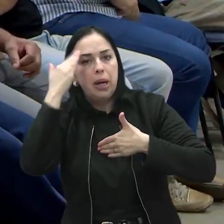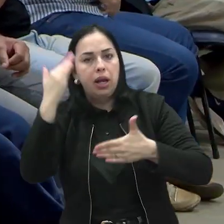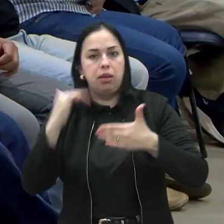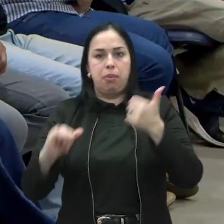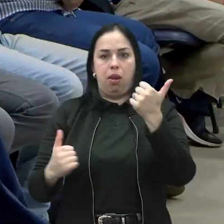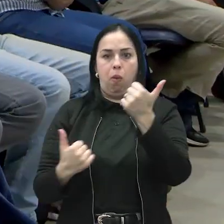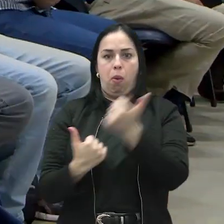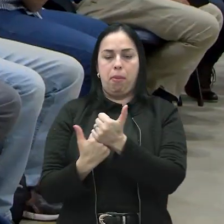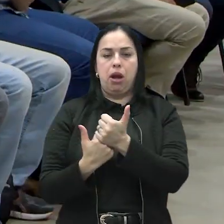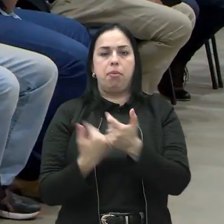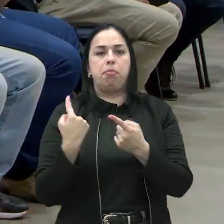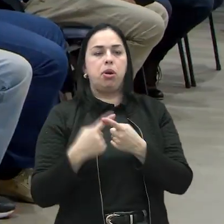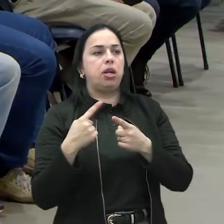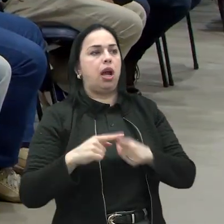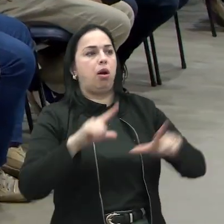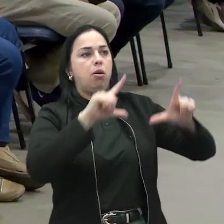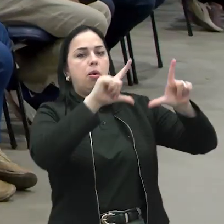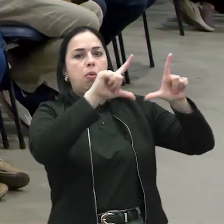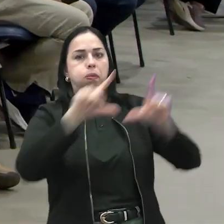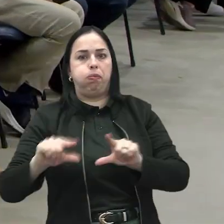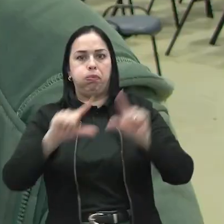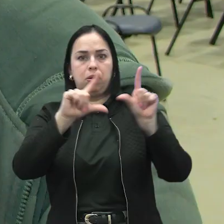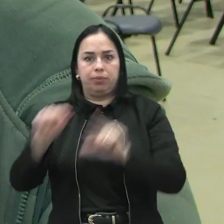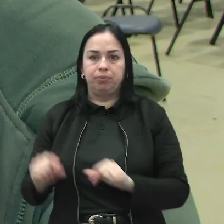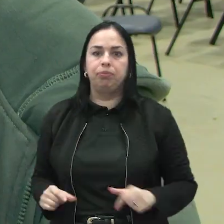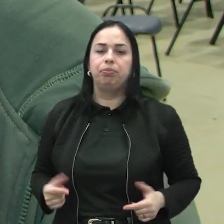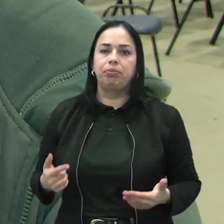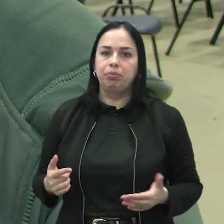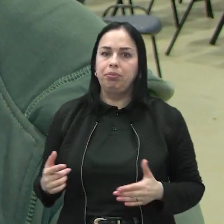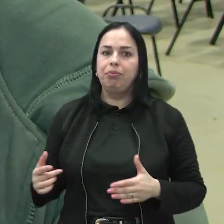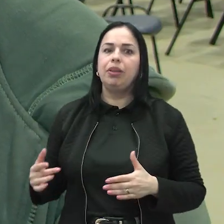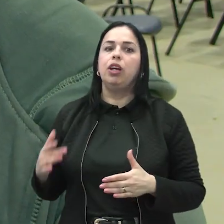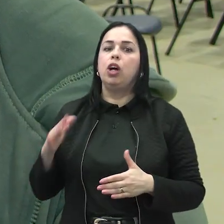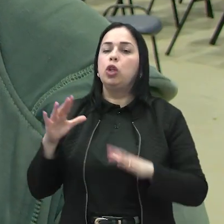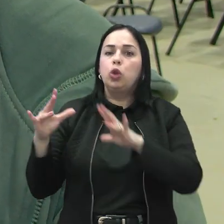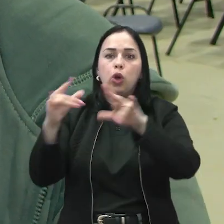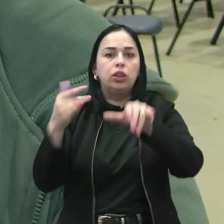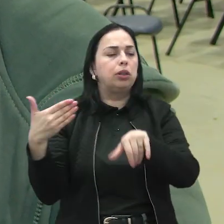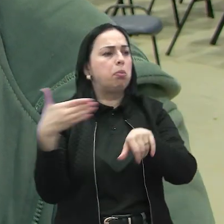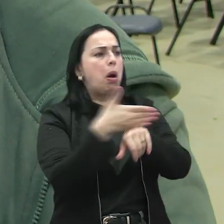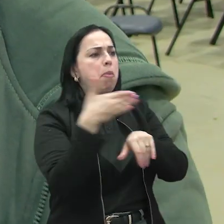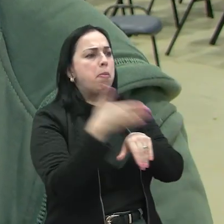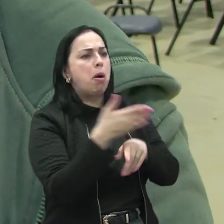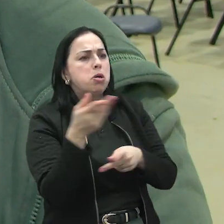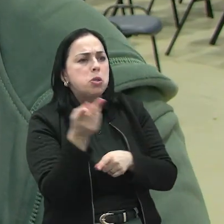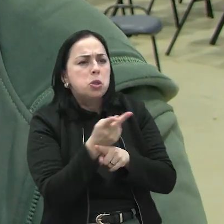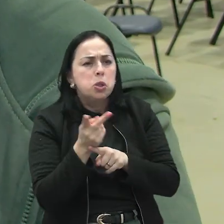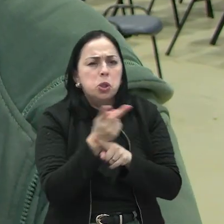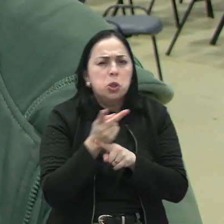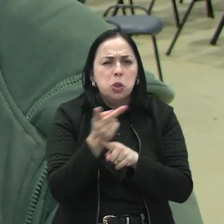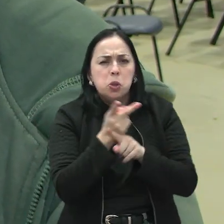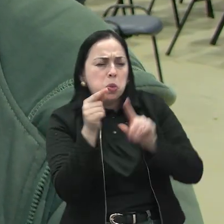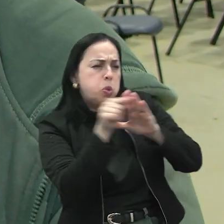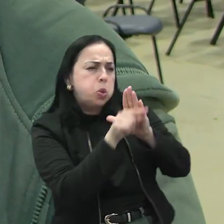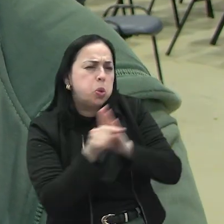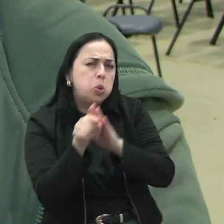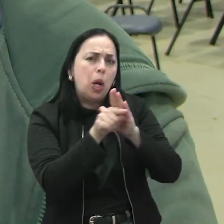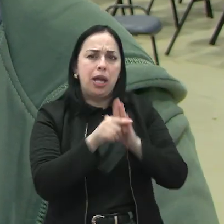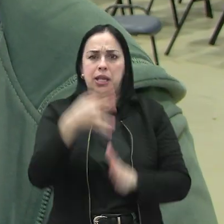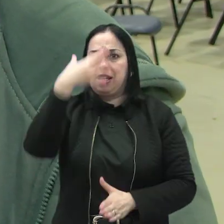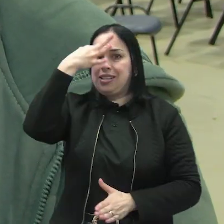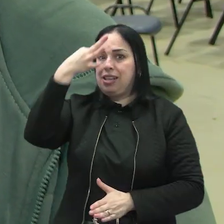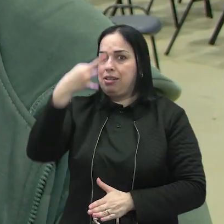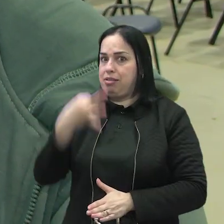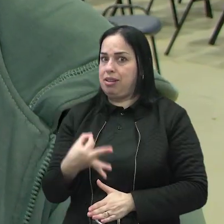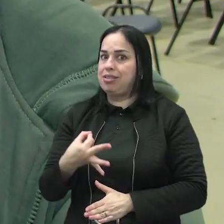apoio no trabalho de redução nos números da doença. Os agentes foram todos a campo e varreram cada centímetro do município,